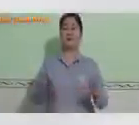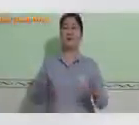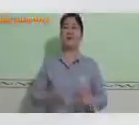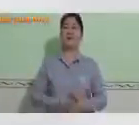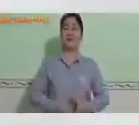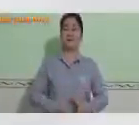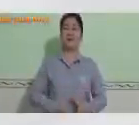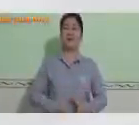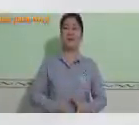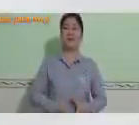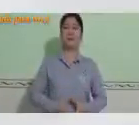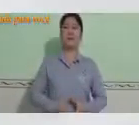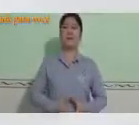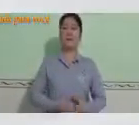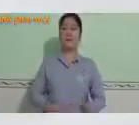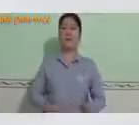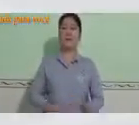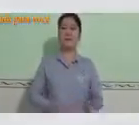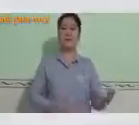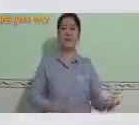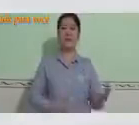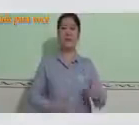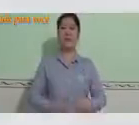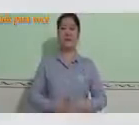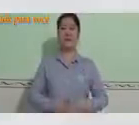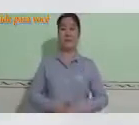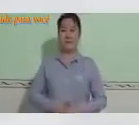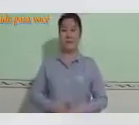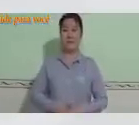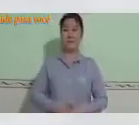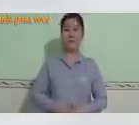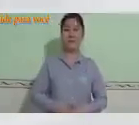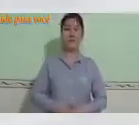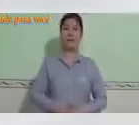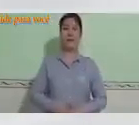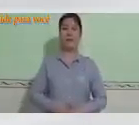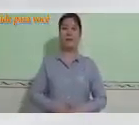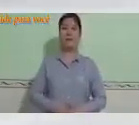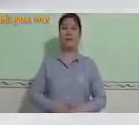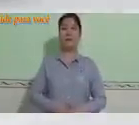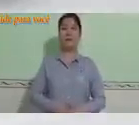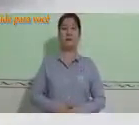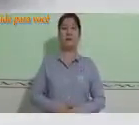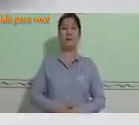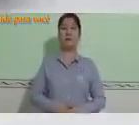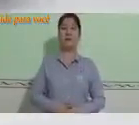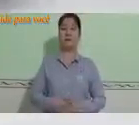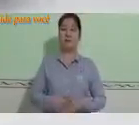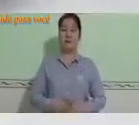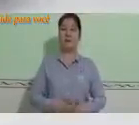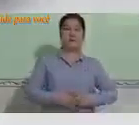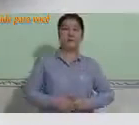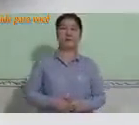DISCASPERTIRAROLEITE para se tirar o leite materno. A melhor forma, vírgula, deve ser relaxar e ficar numa posição confortável, vírgula, com